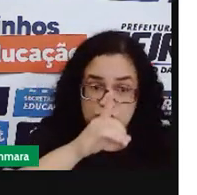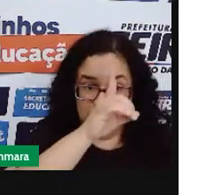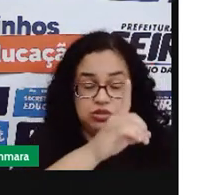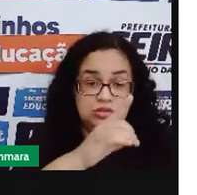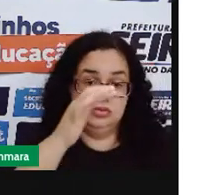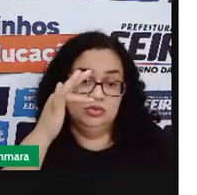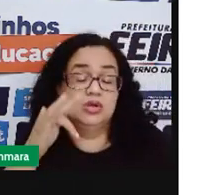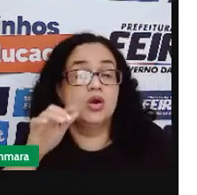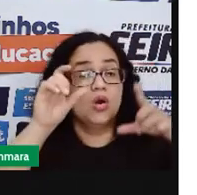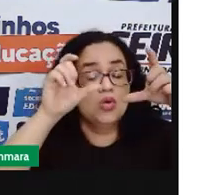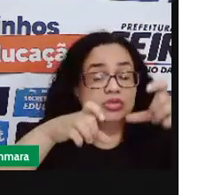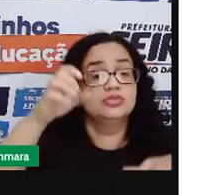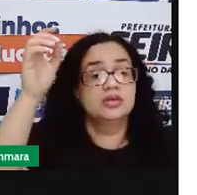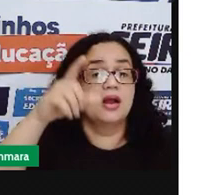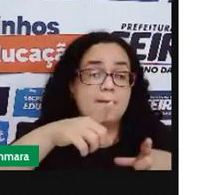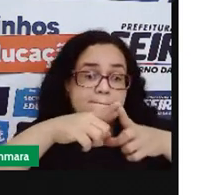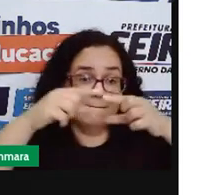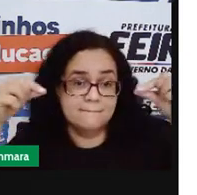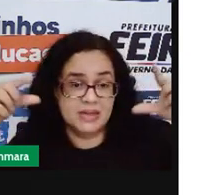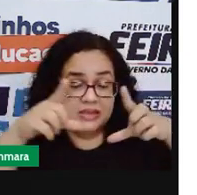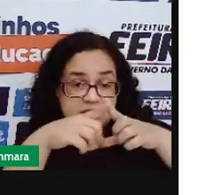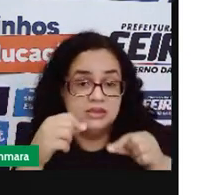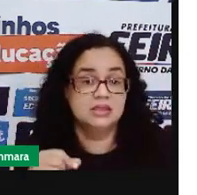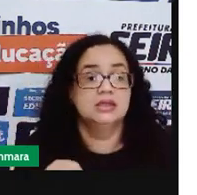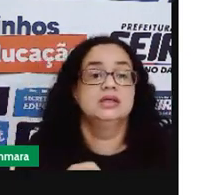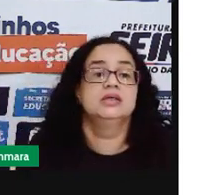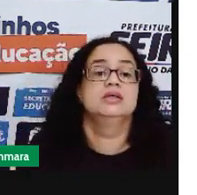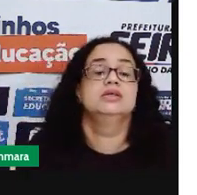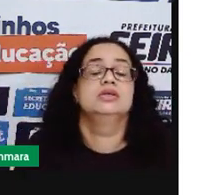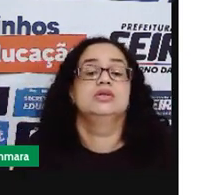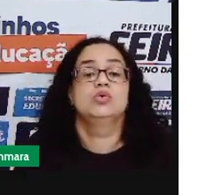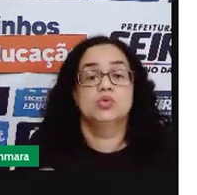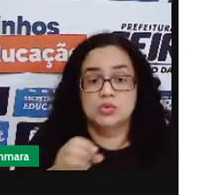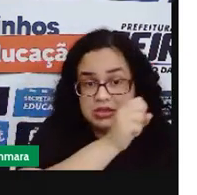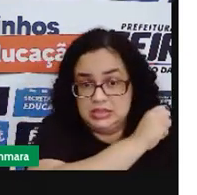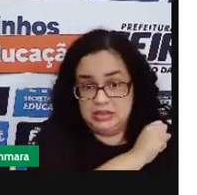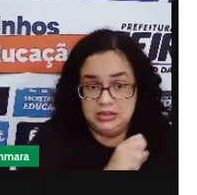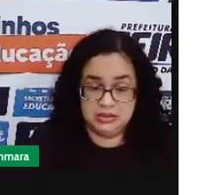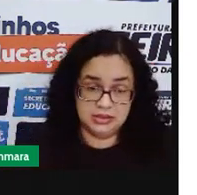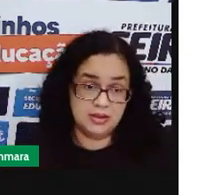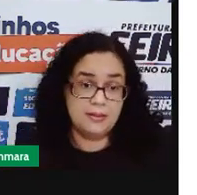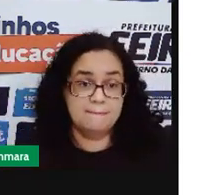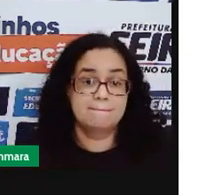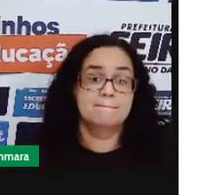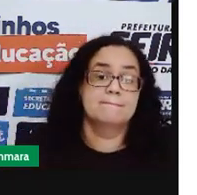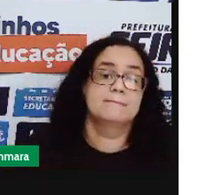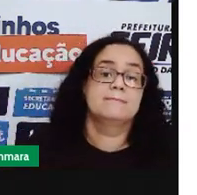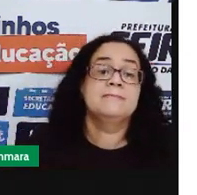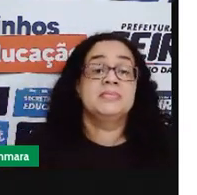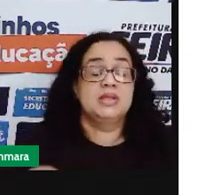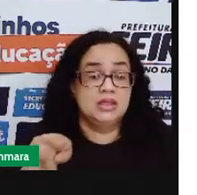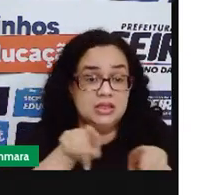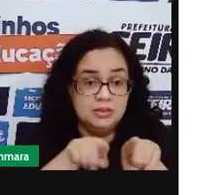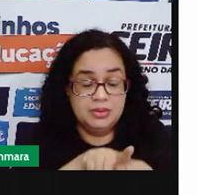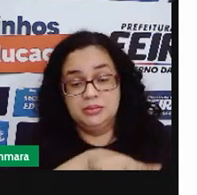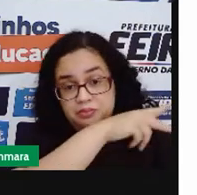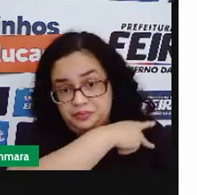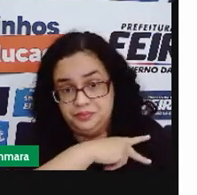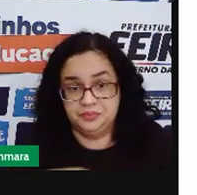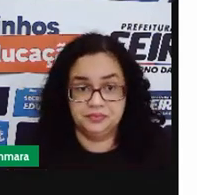Federal, onde fica Brasília, no estado de Goiás. Os senadores e presidente da República.